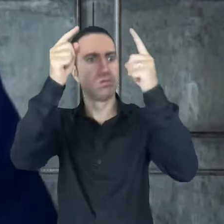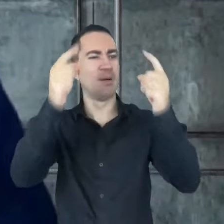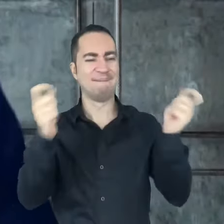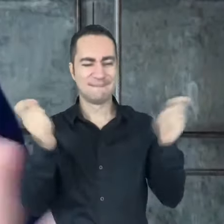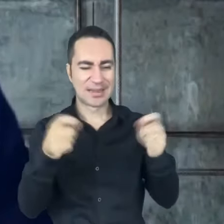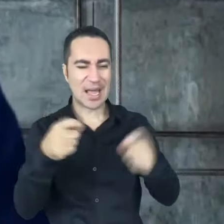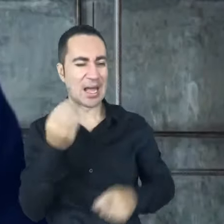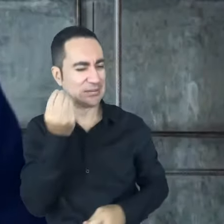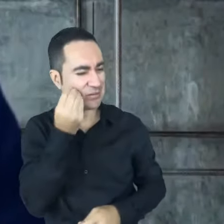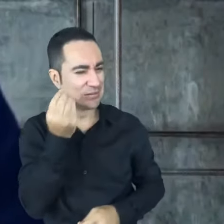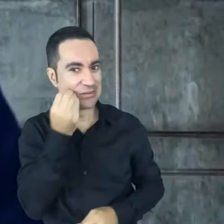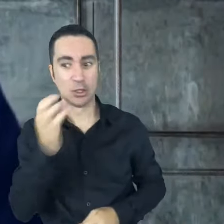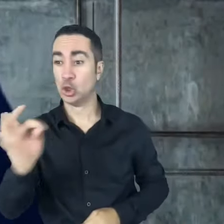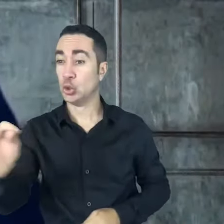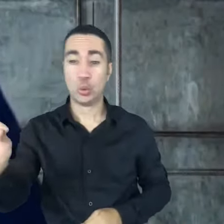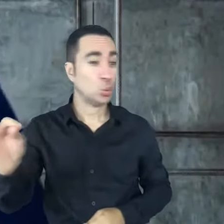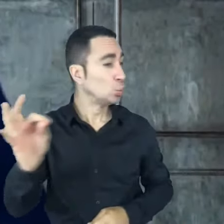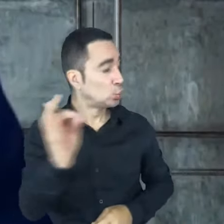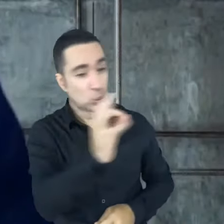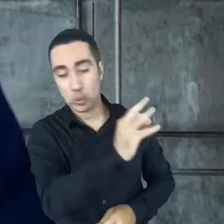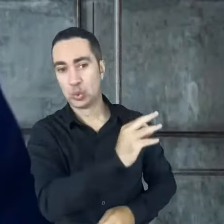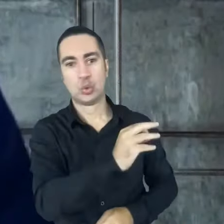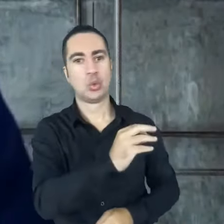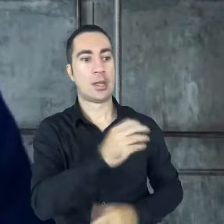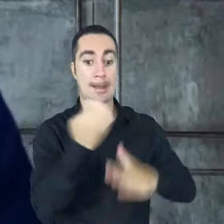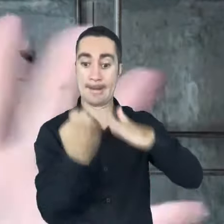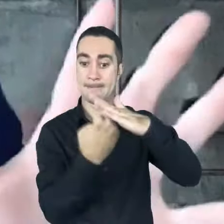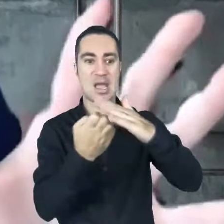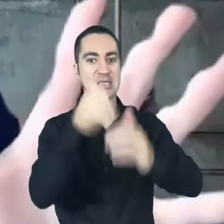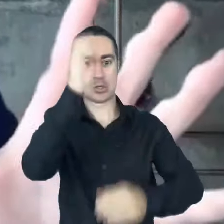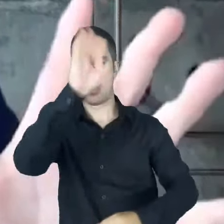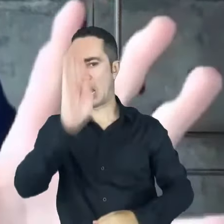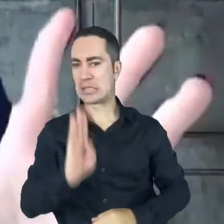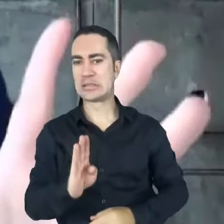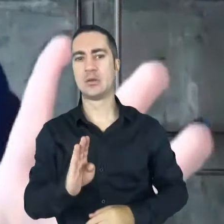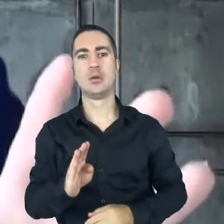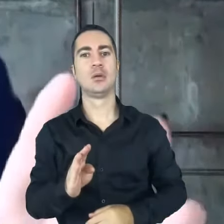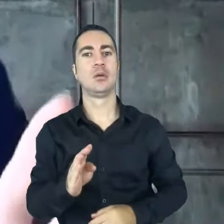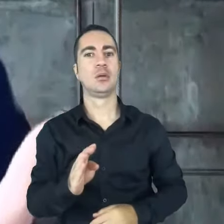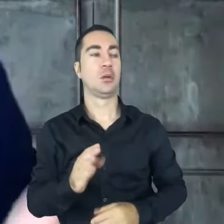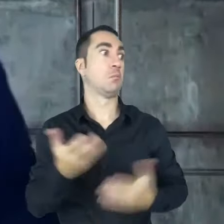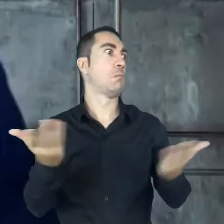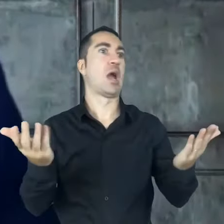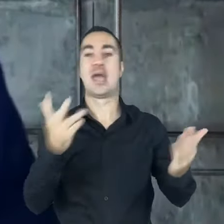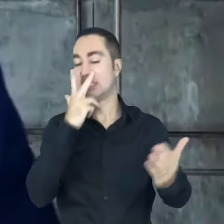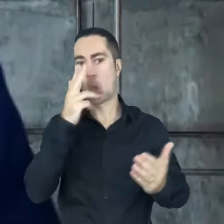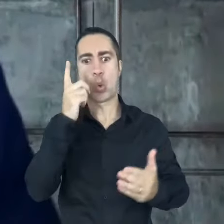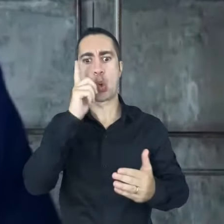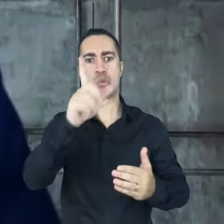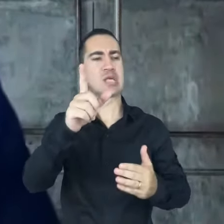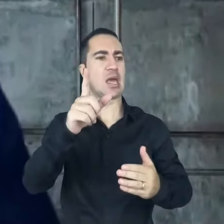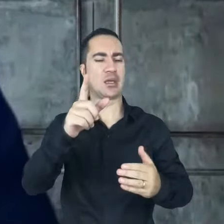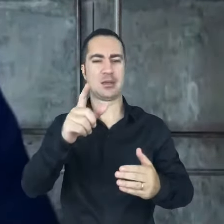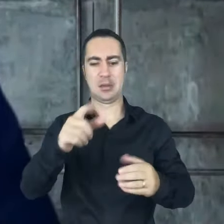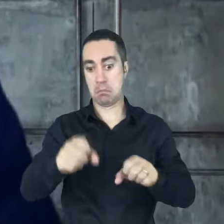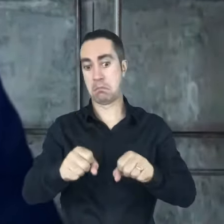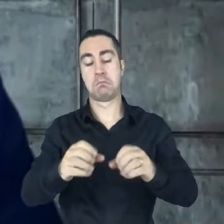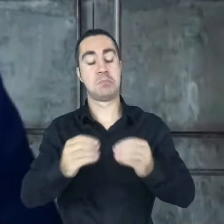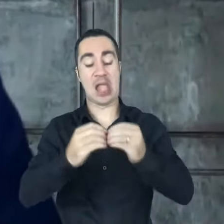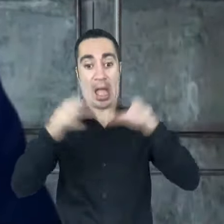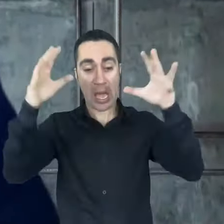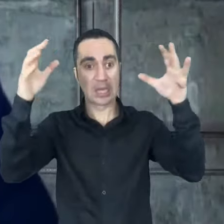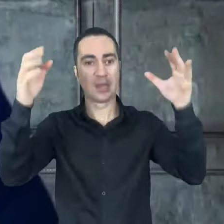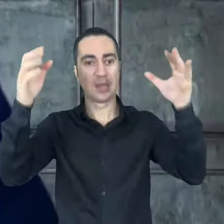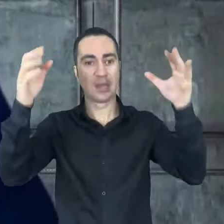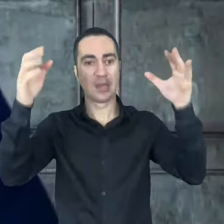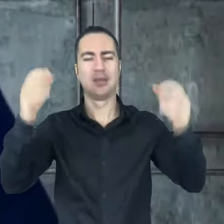todos os balanços de todas as empresas no Brasil ficarem brilhantes. Não é também, né? Então, a